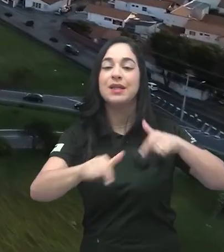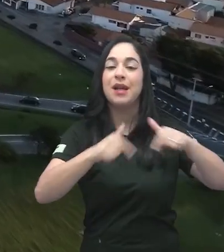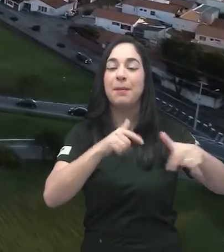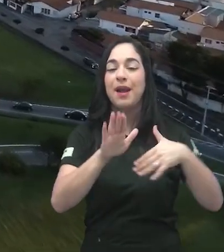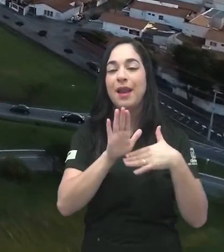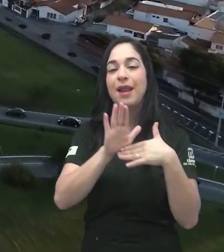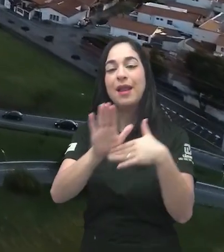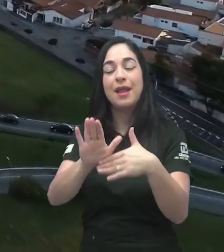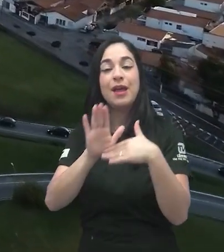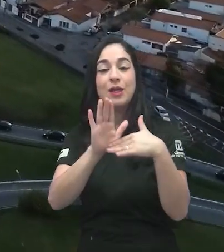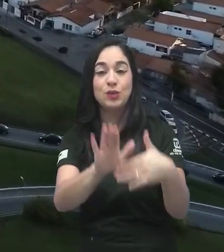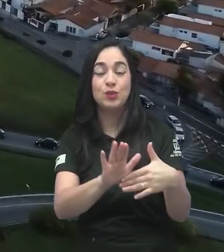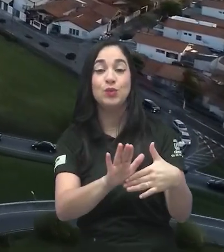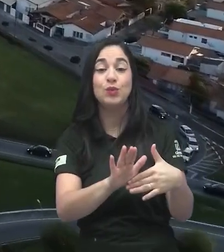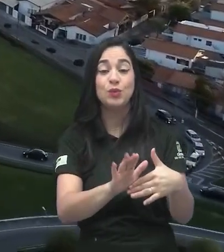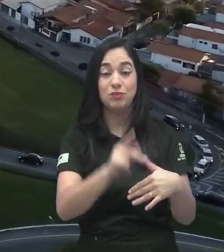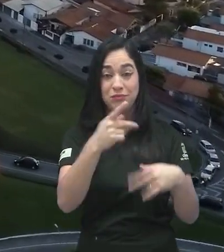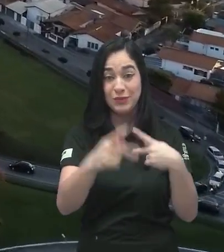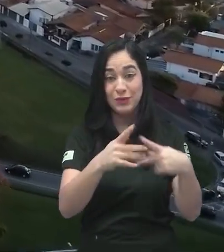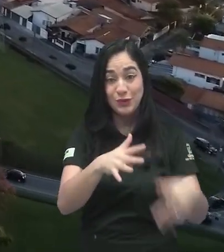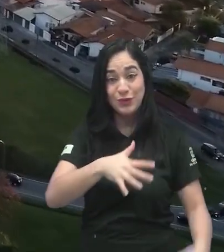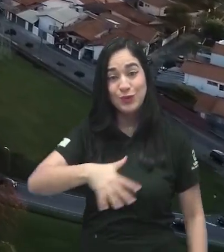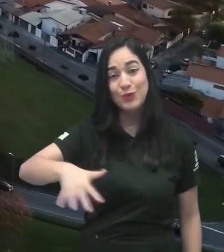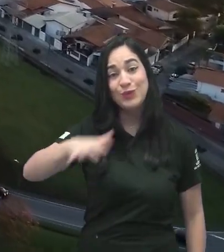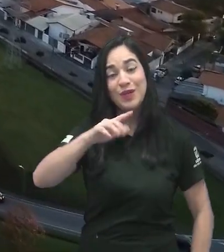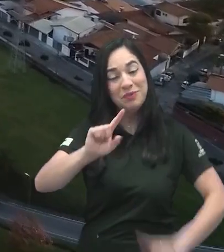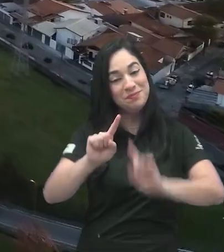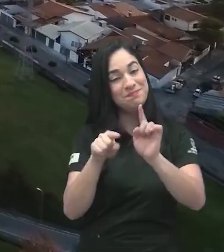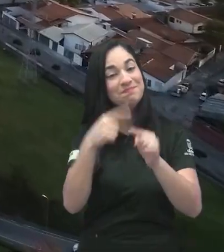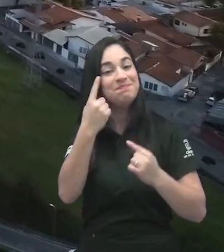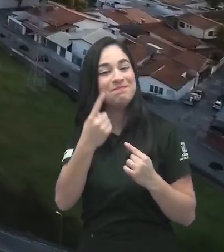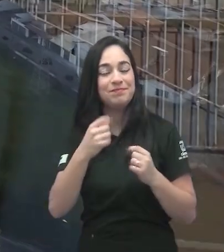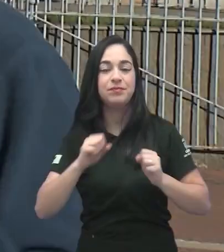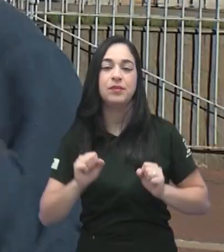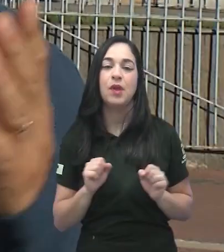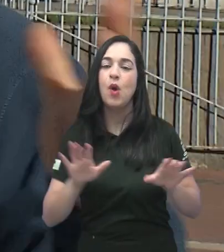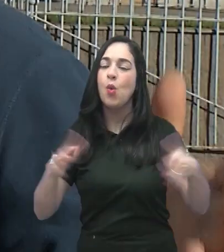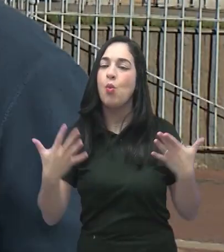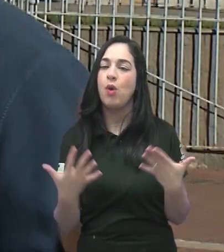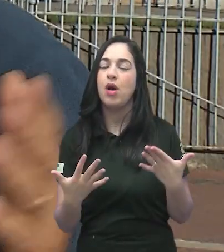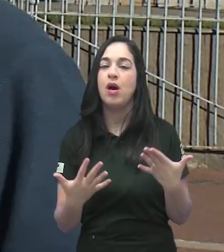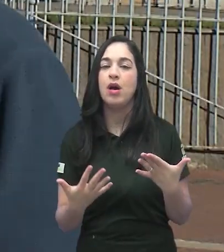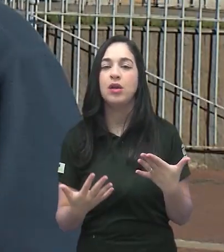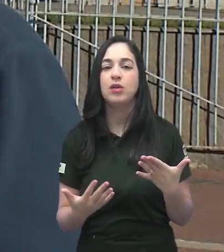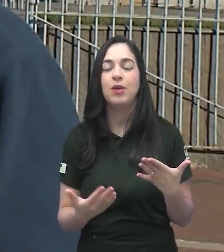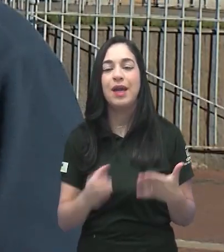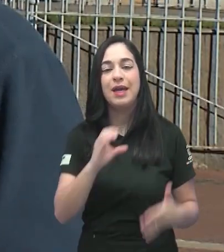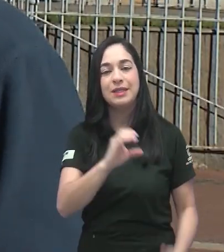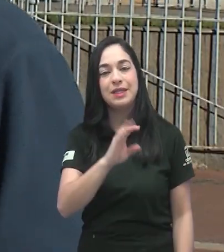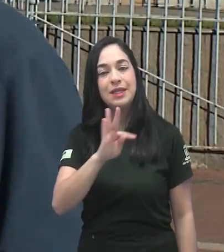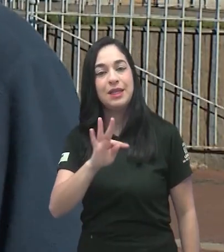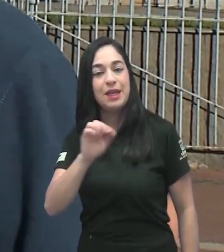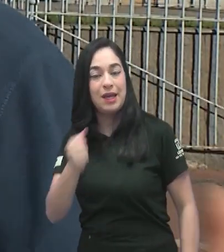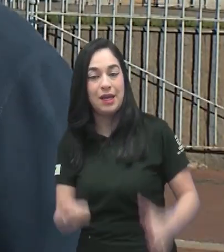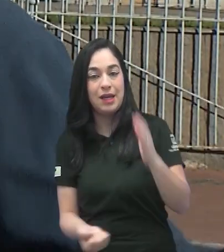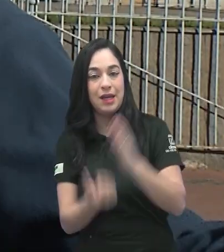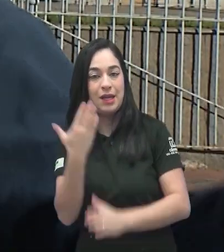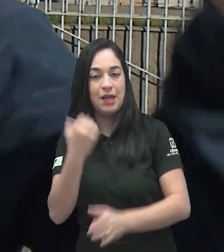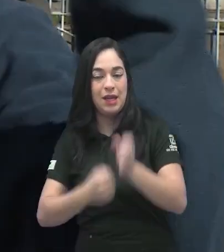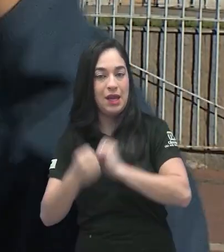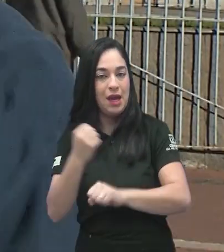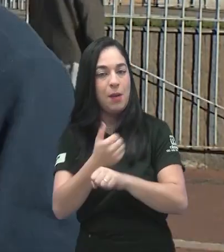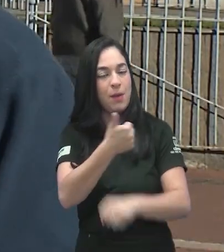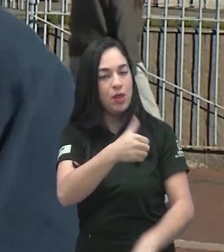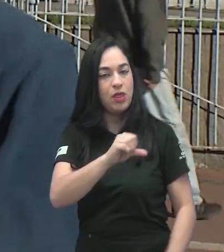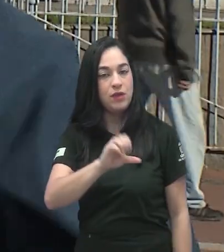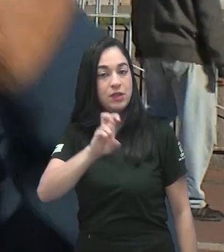e ajuda a construir o futuro da nossa região. Quando instalaram o CTA na década de 50, os militares que